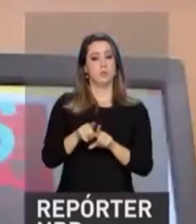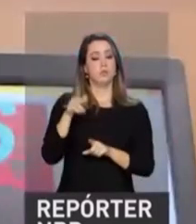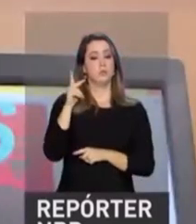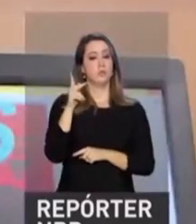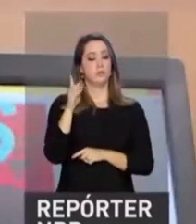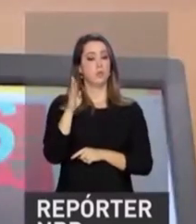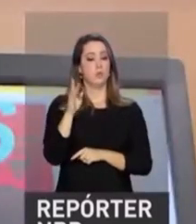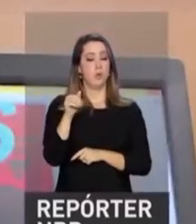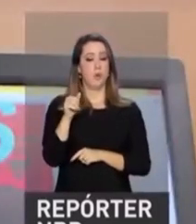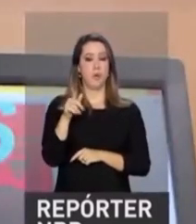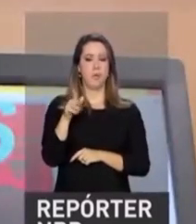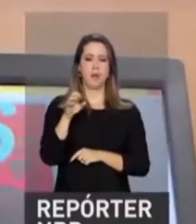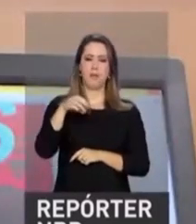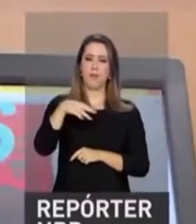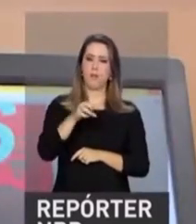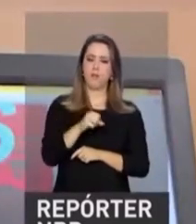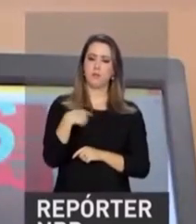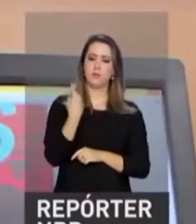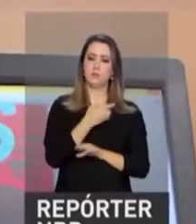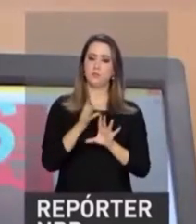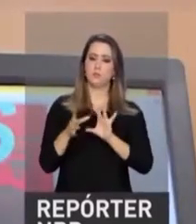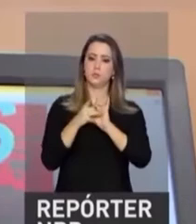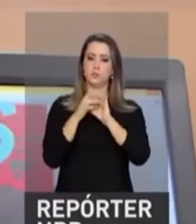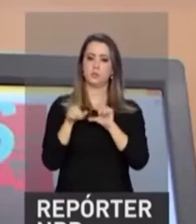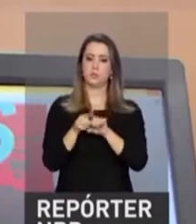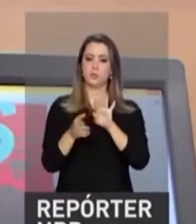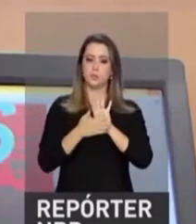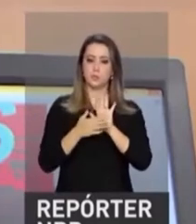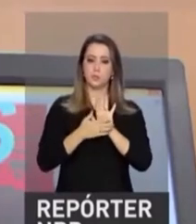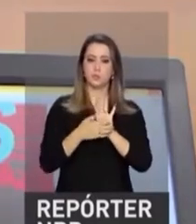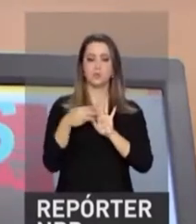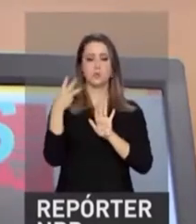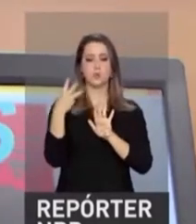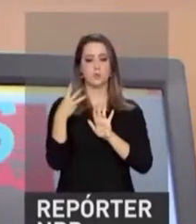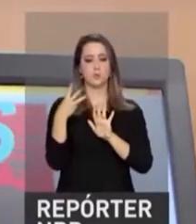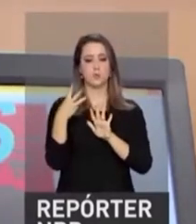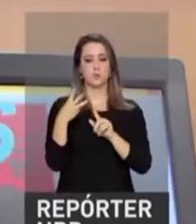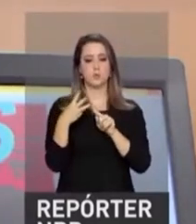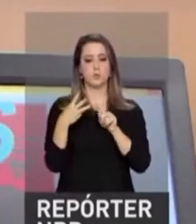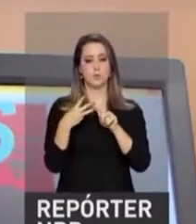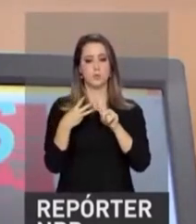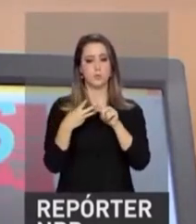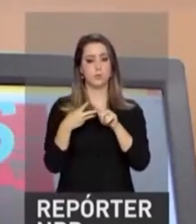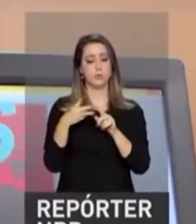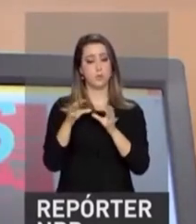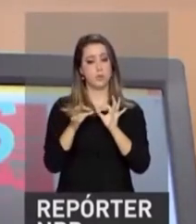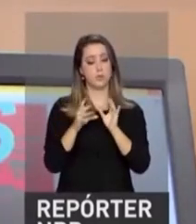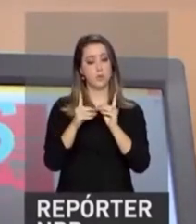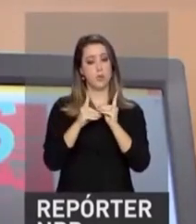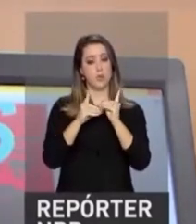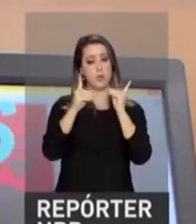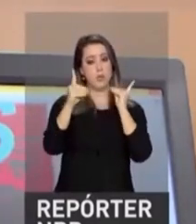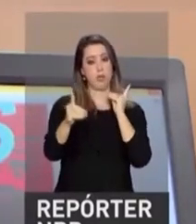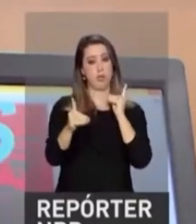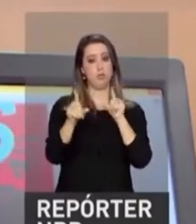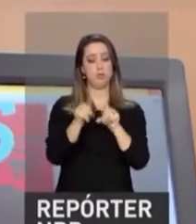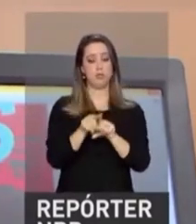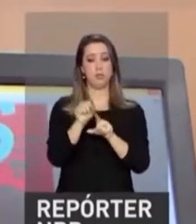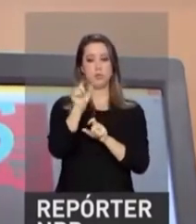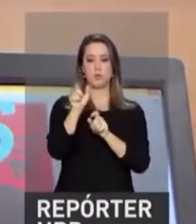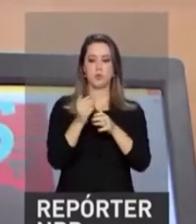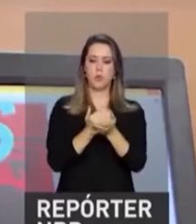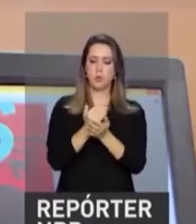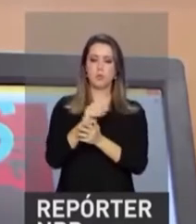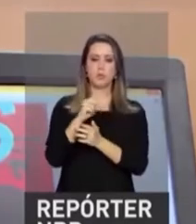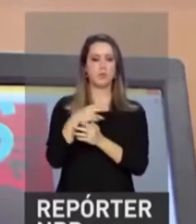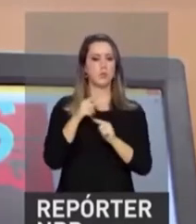Abragames, nos unimos e estamos propondo 3 módulos à distância para iniciantes